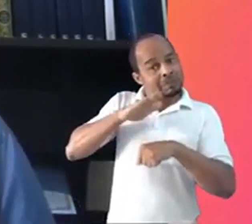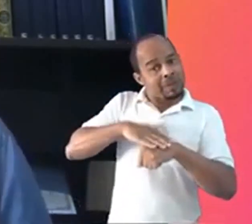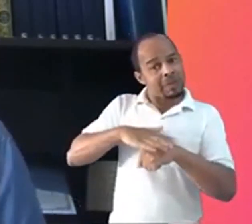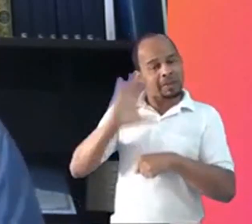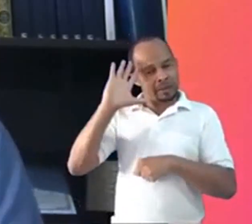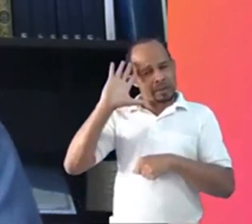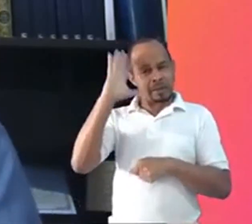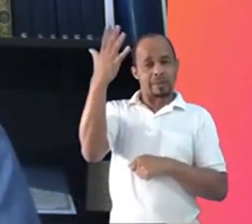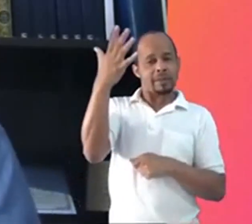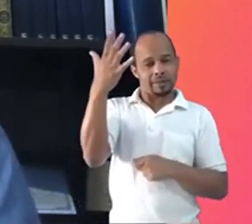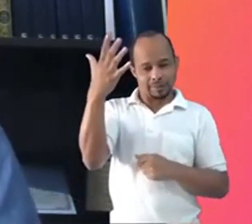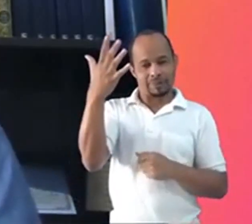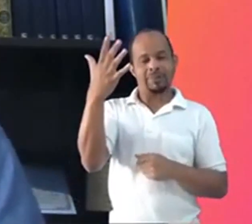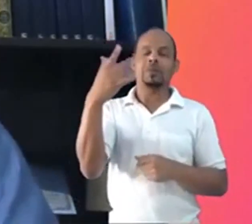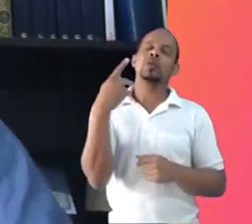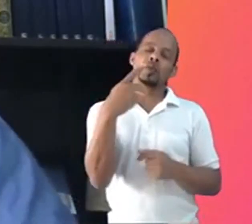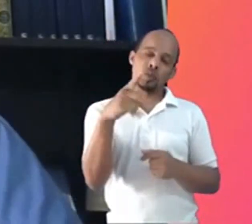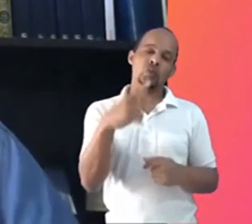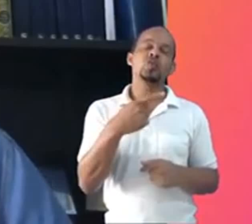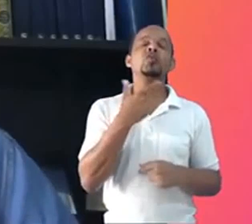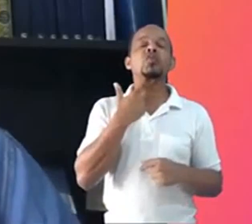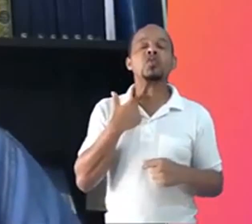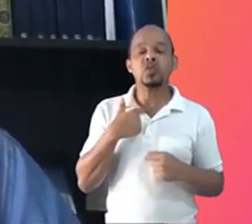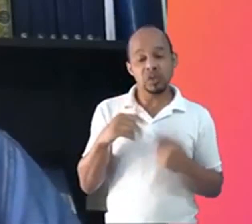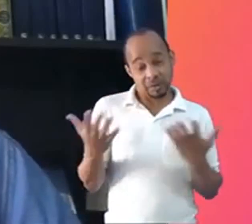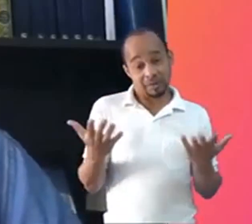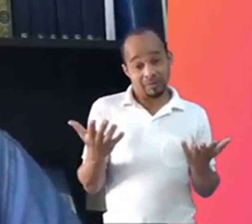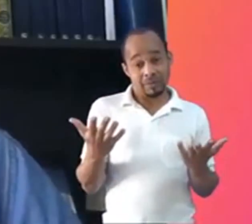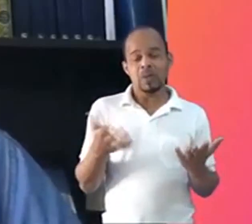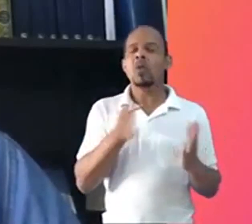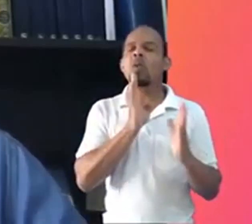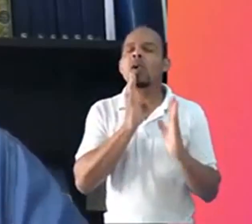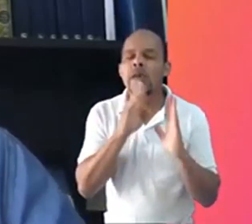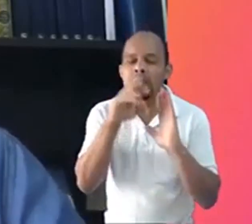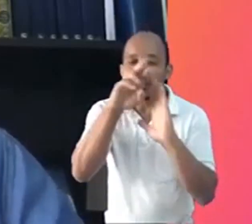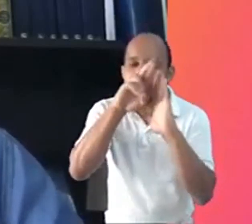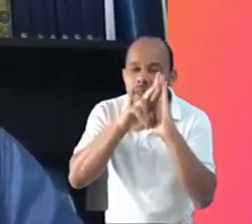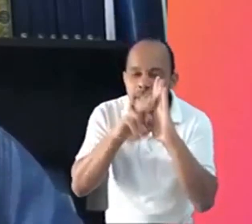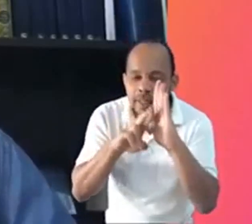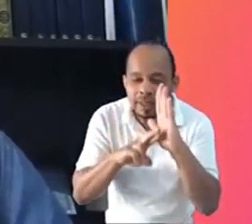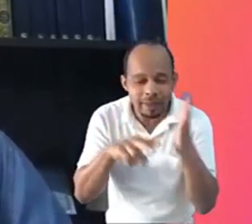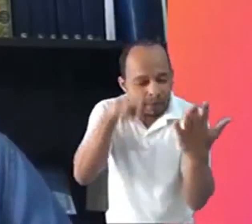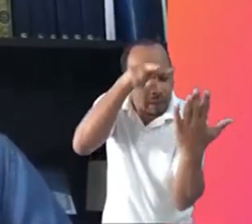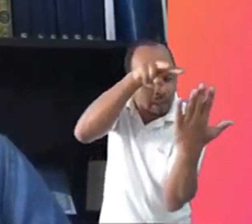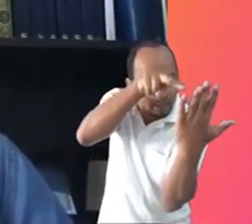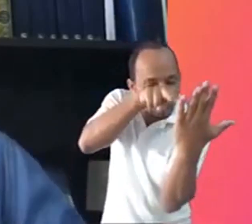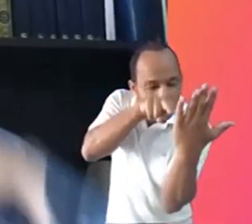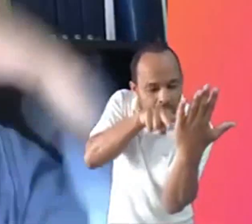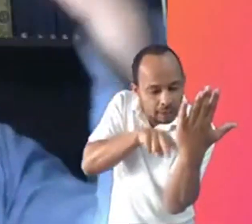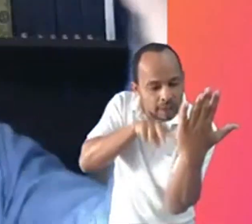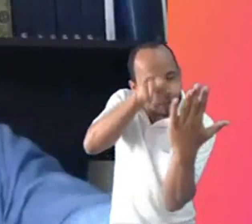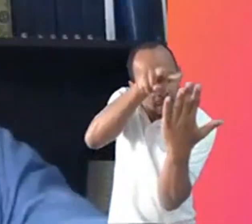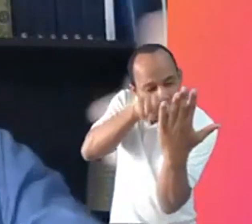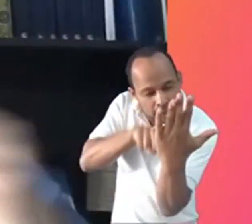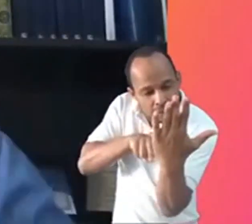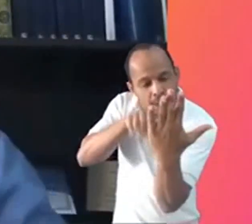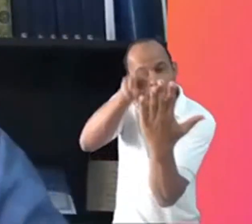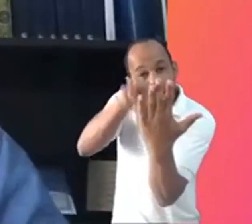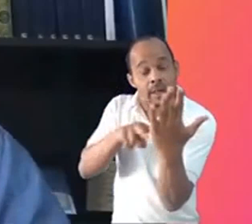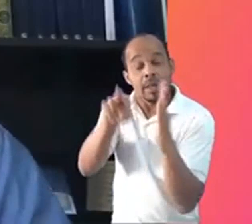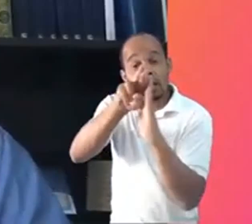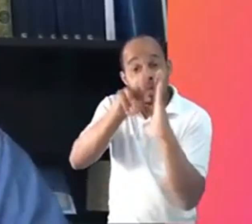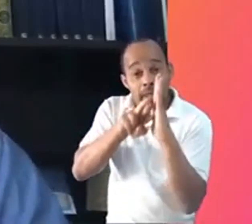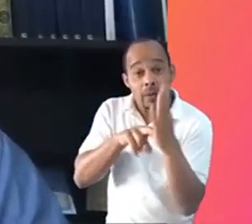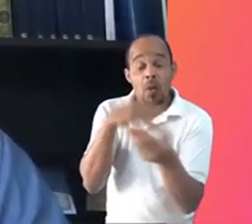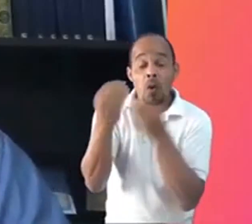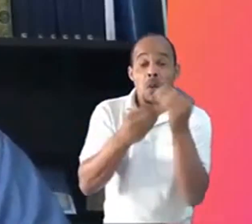autonomia, você precisa conhecer a regra para tomar a decisão correta. Né? Conheça a regra do jogo, entra lá, conheça o curso, conheça as